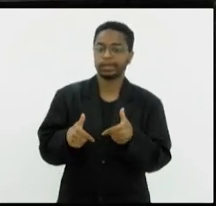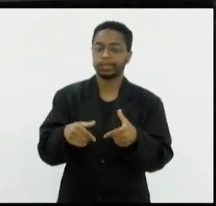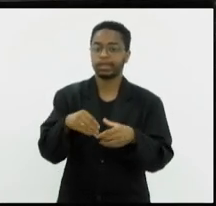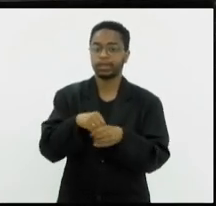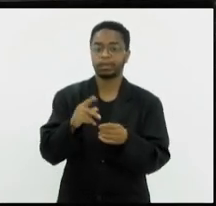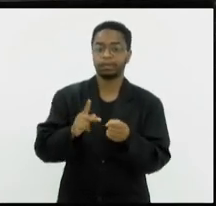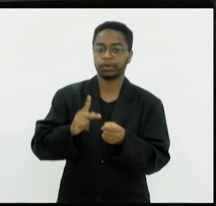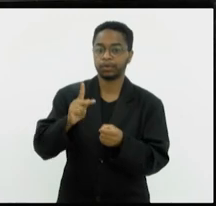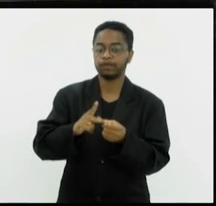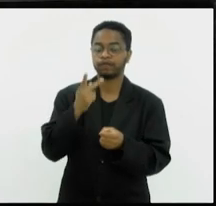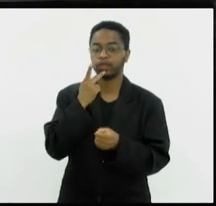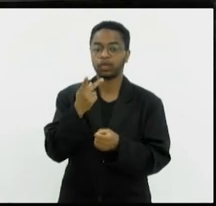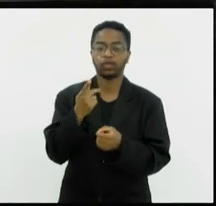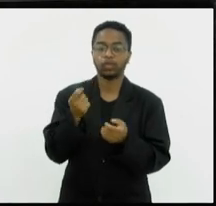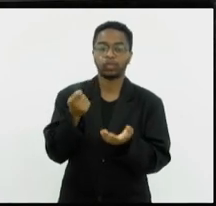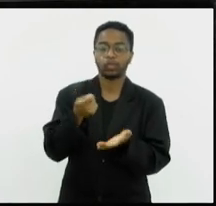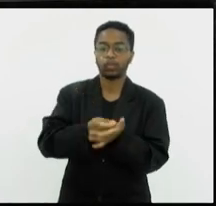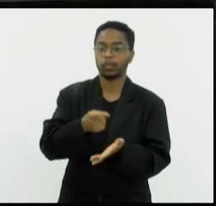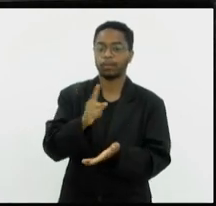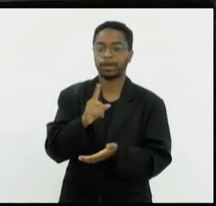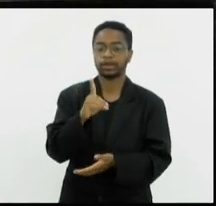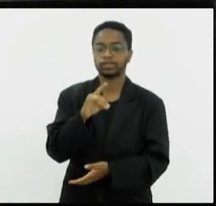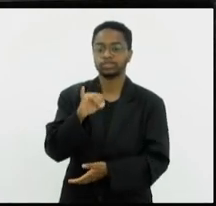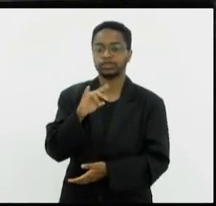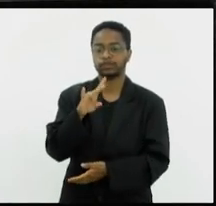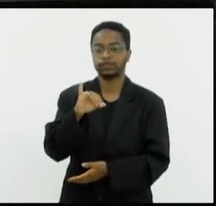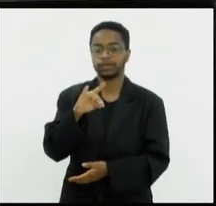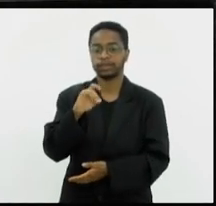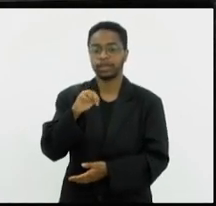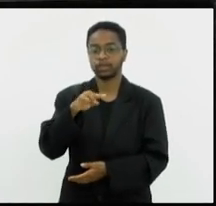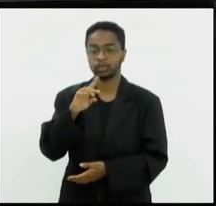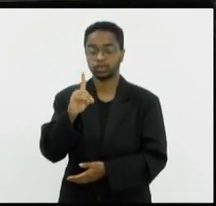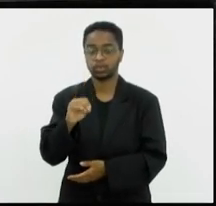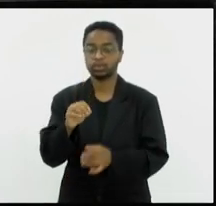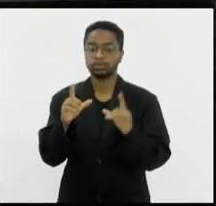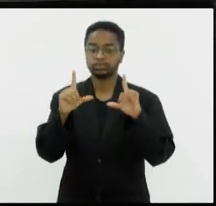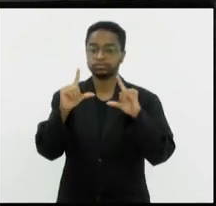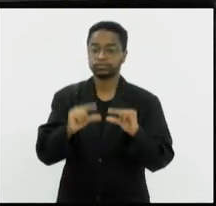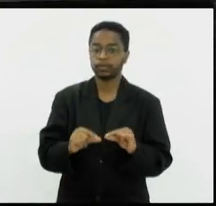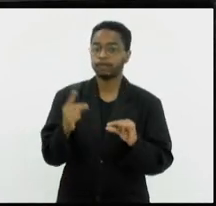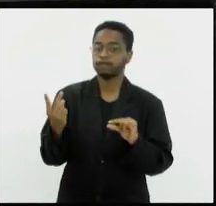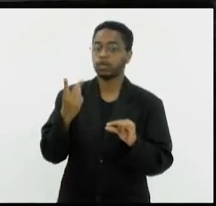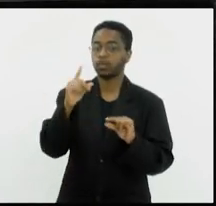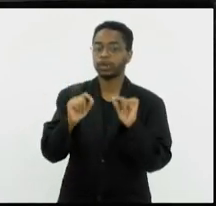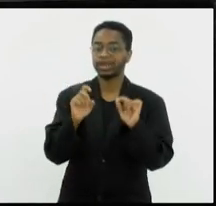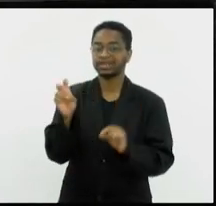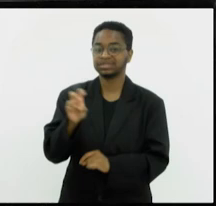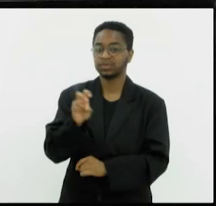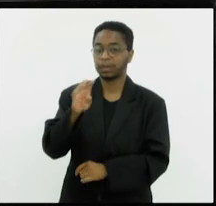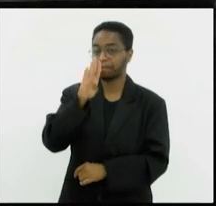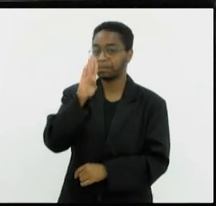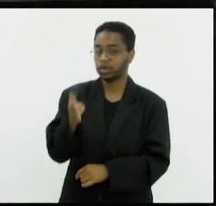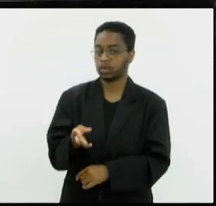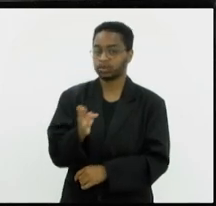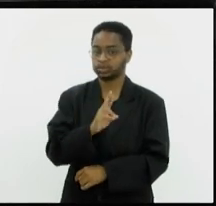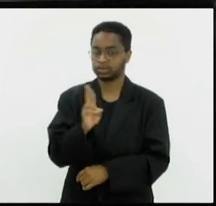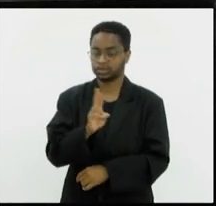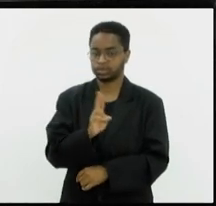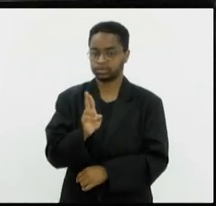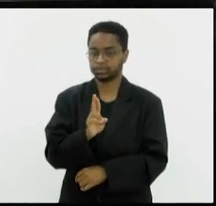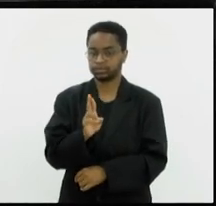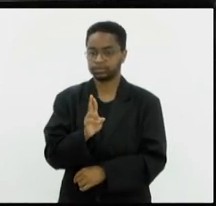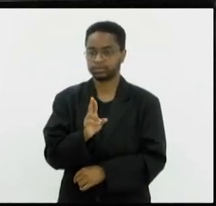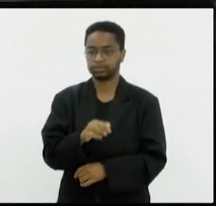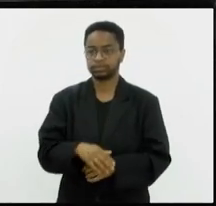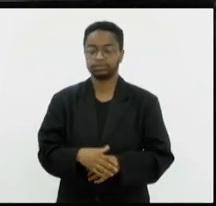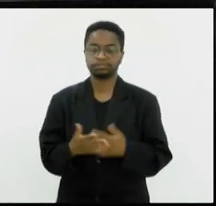o não pagamento de dividendos derrubando o valor da Petrobras em 55 bilhões de reais